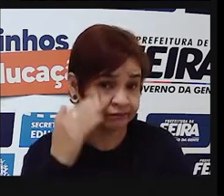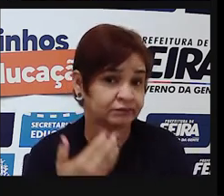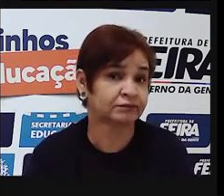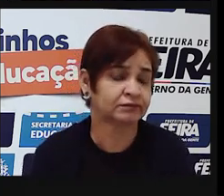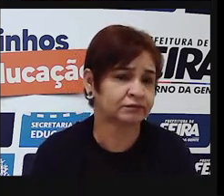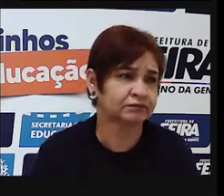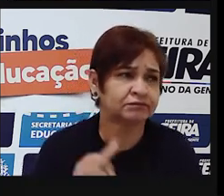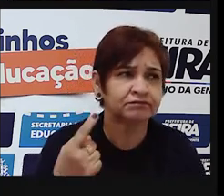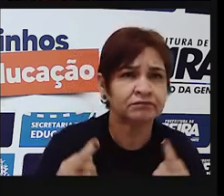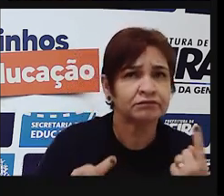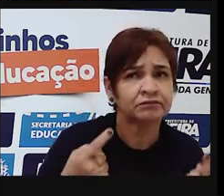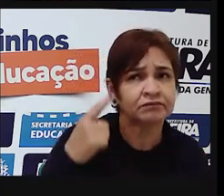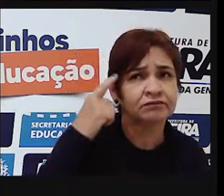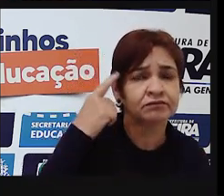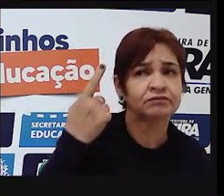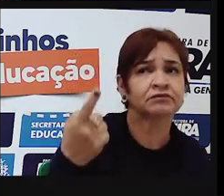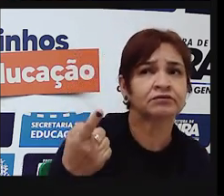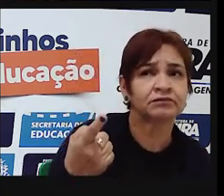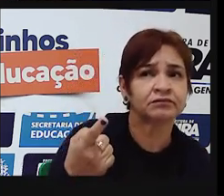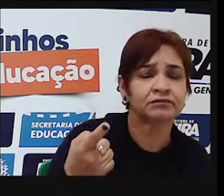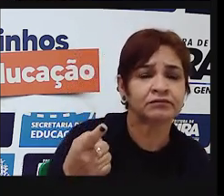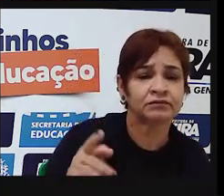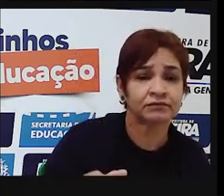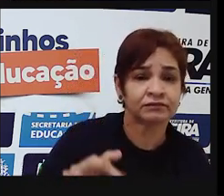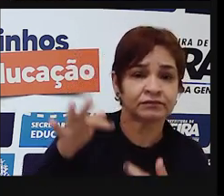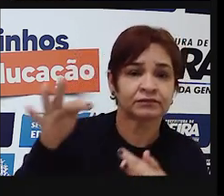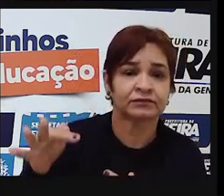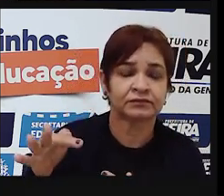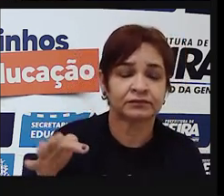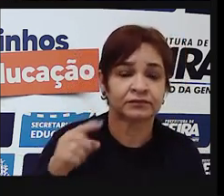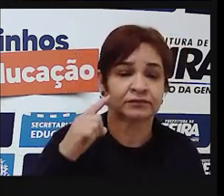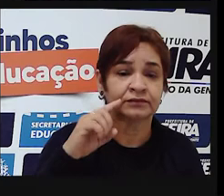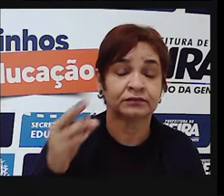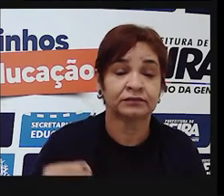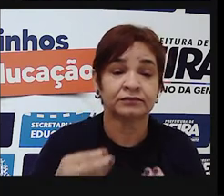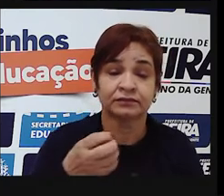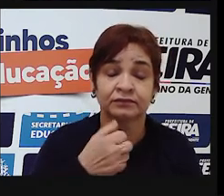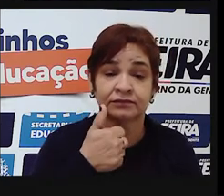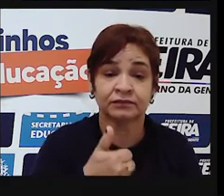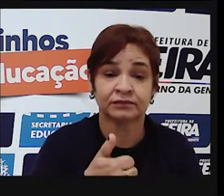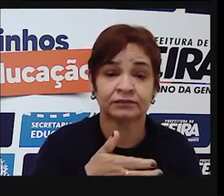algum momento você vai usar a sua fé e encontrar a solução para ele.